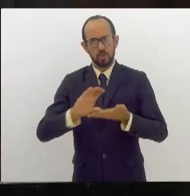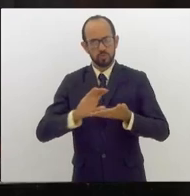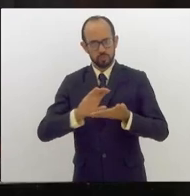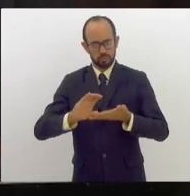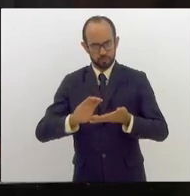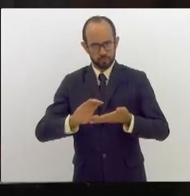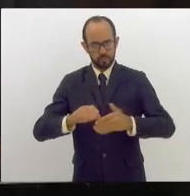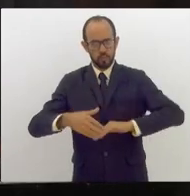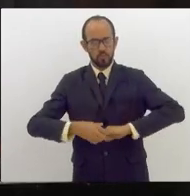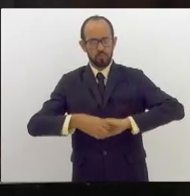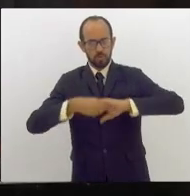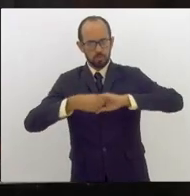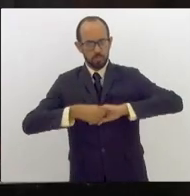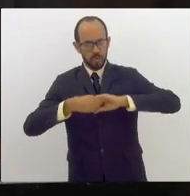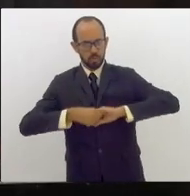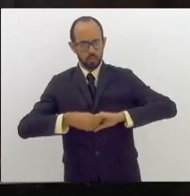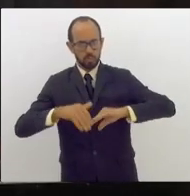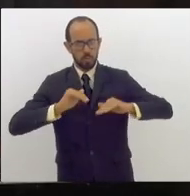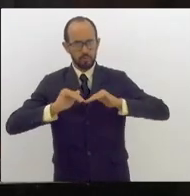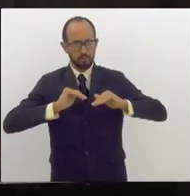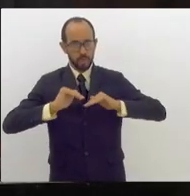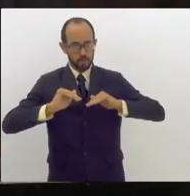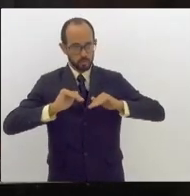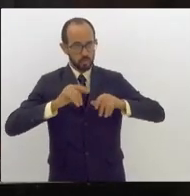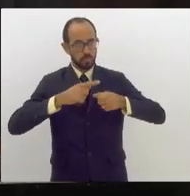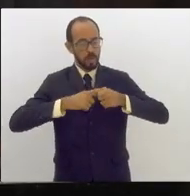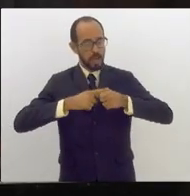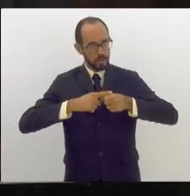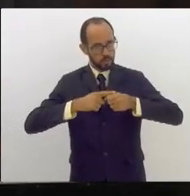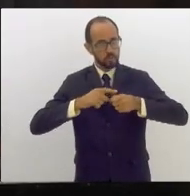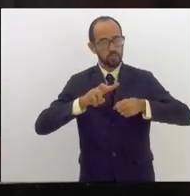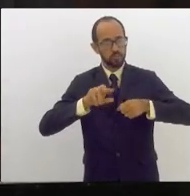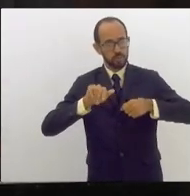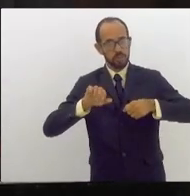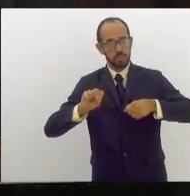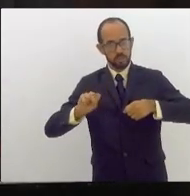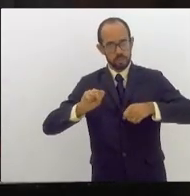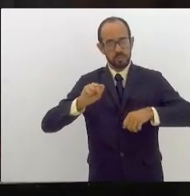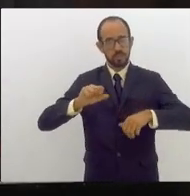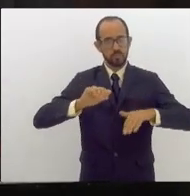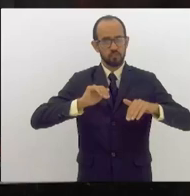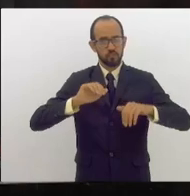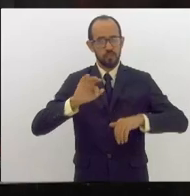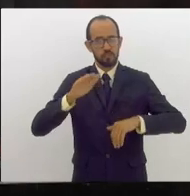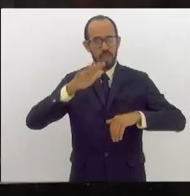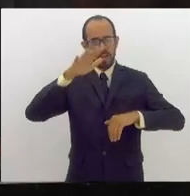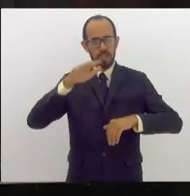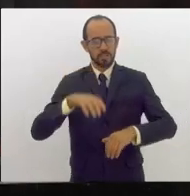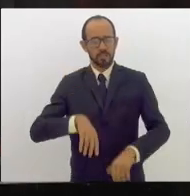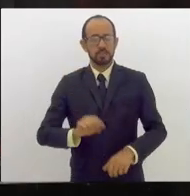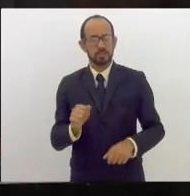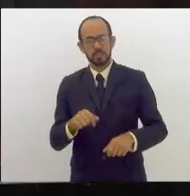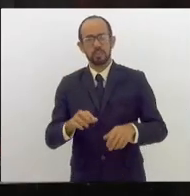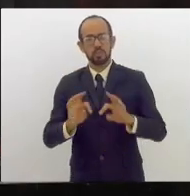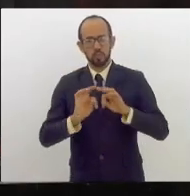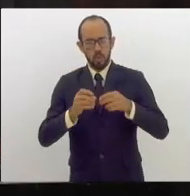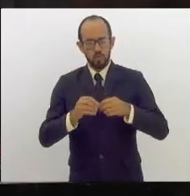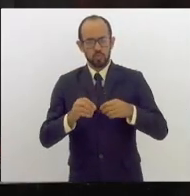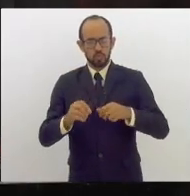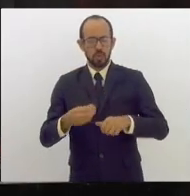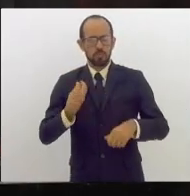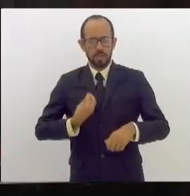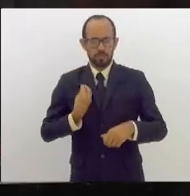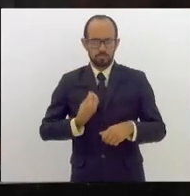de bairros vilas e favelas o mbl que faz essa luta e todo coletivo que tá participando da ocupação